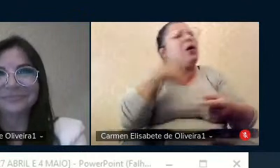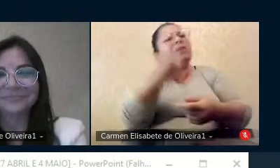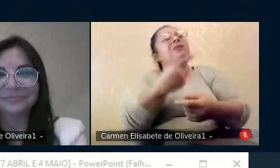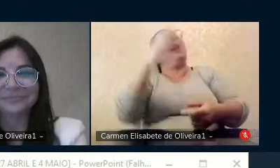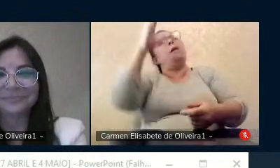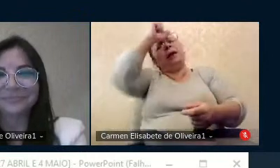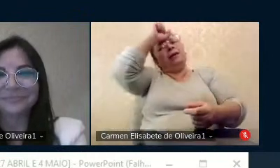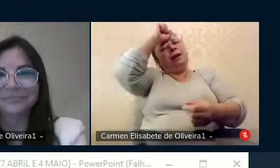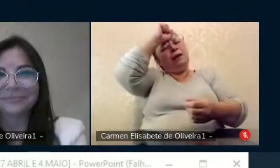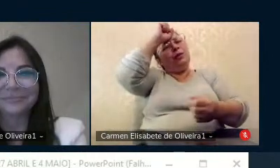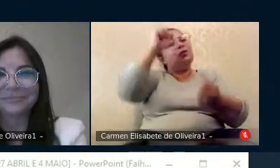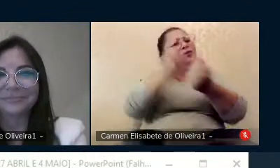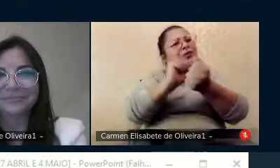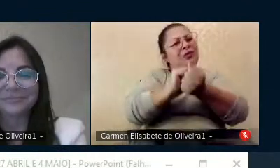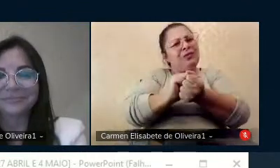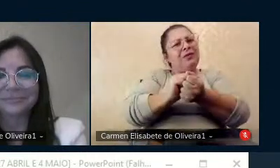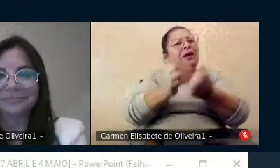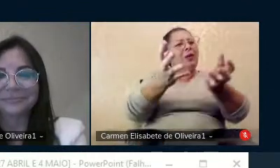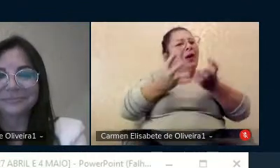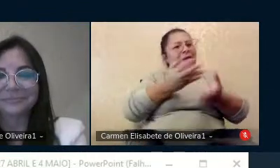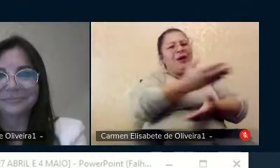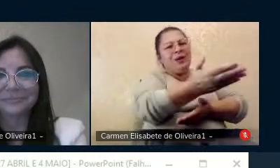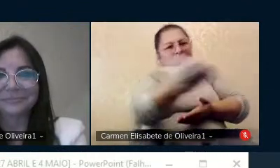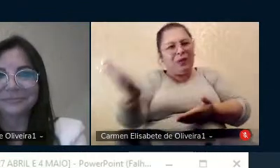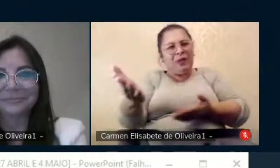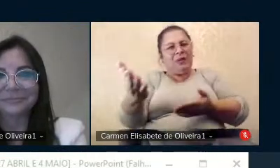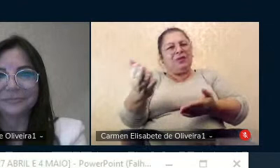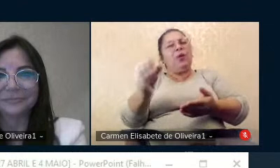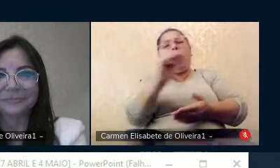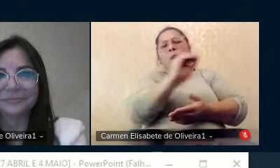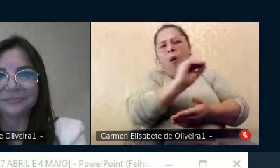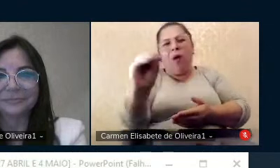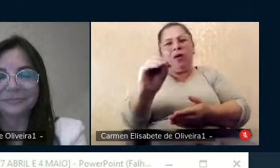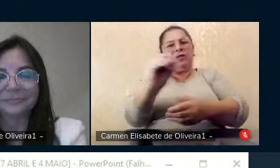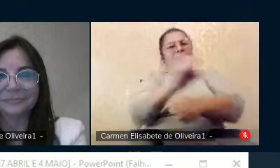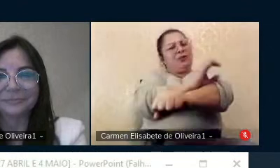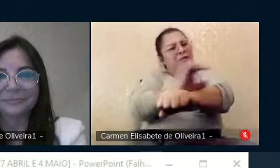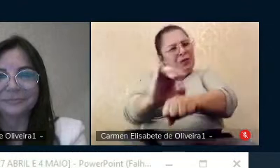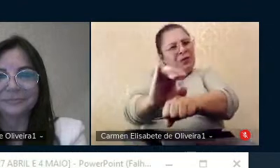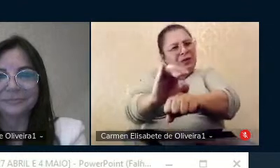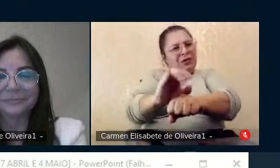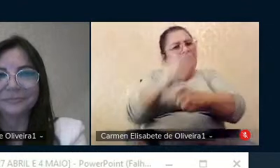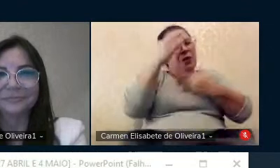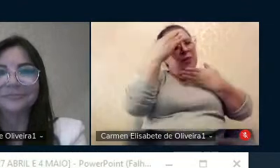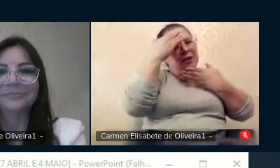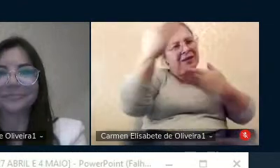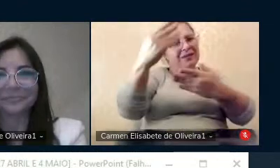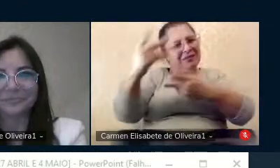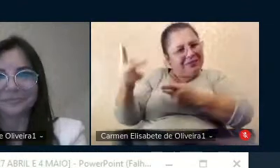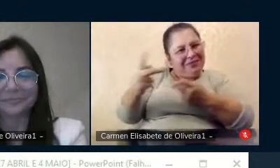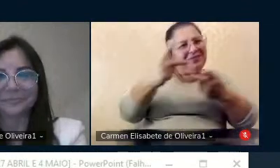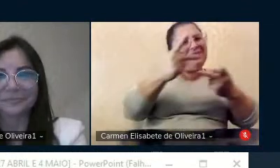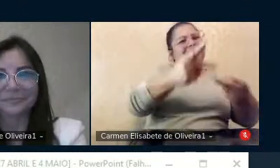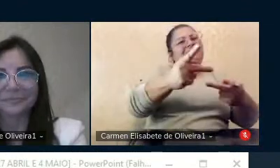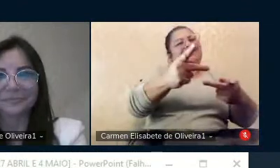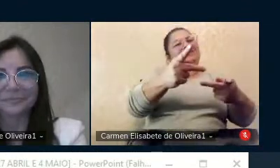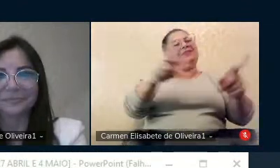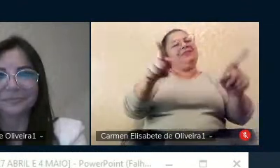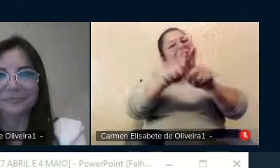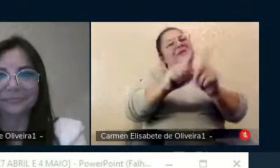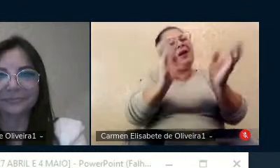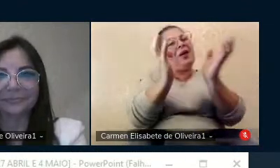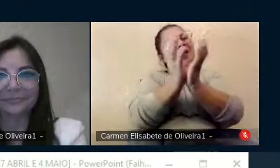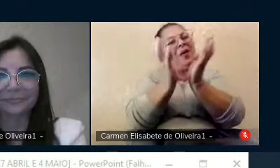também. E desejo a todos um excelente curso. Agradeço a você pelo convite, agradeço a minha